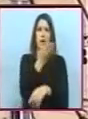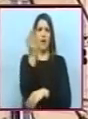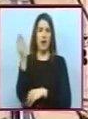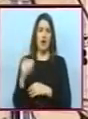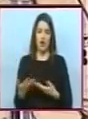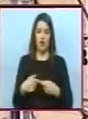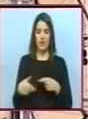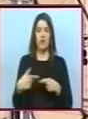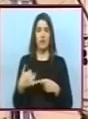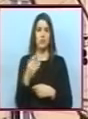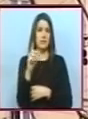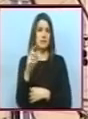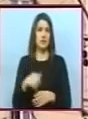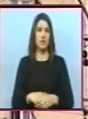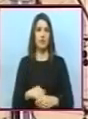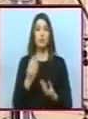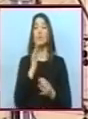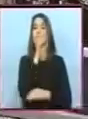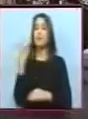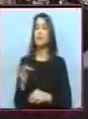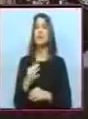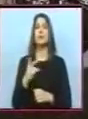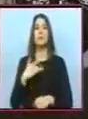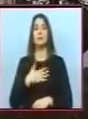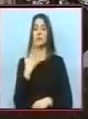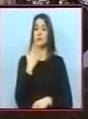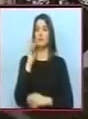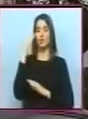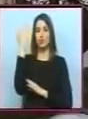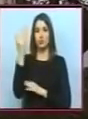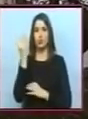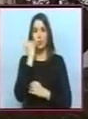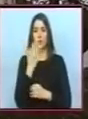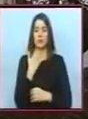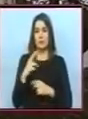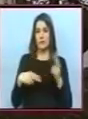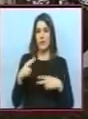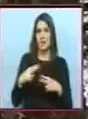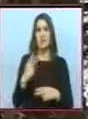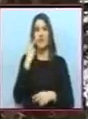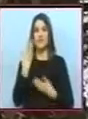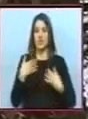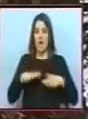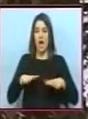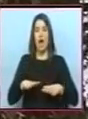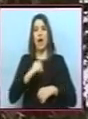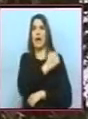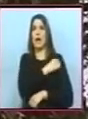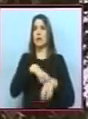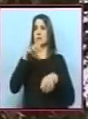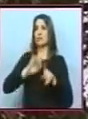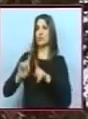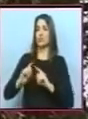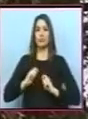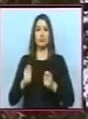2016. Muitas famílias e empresários estão a calcular o futuro em termos fiscais e a transferir em vida património de diversos